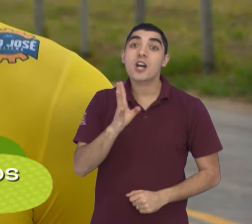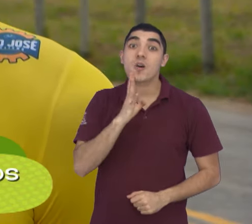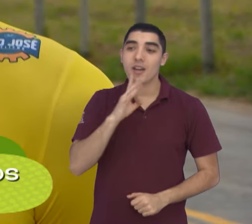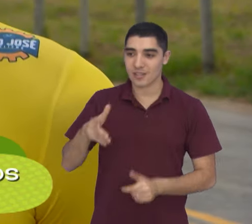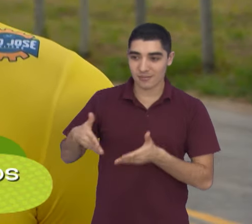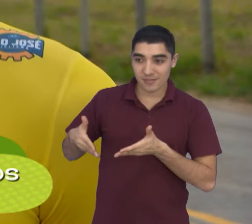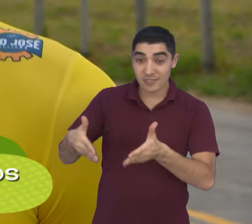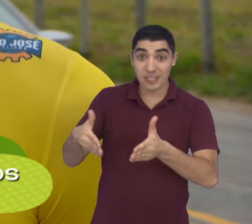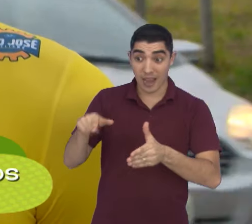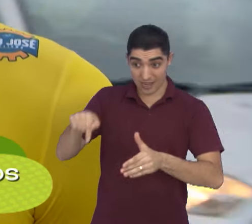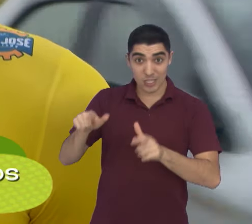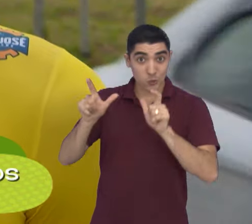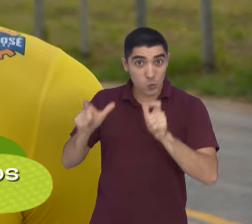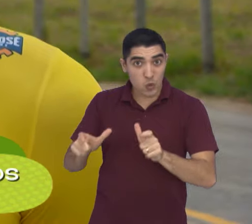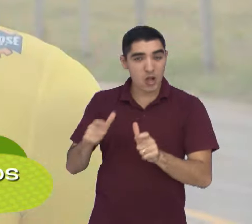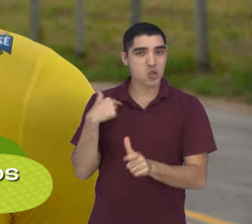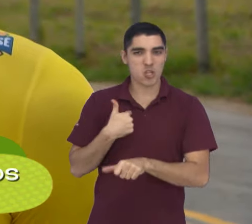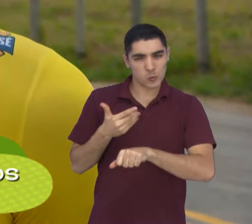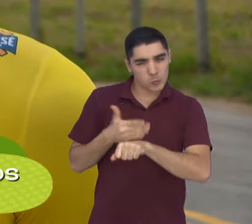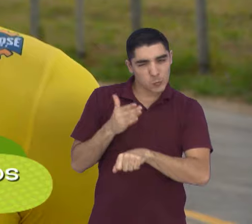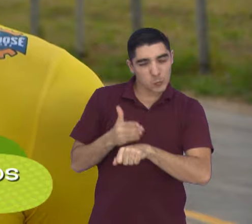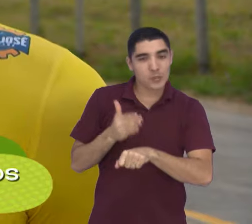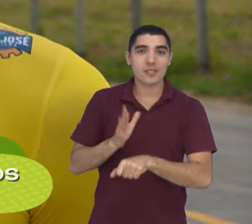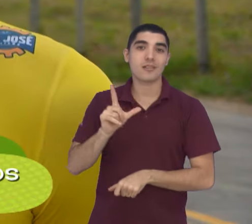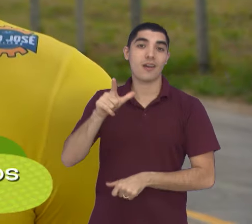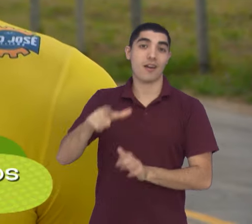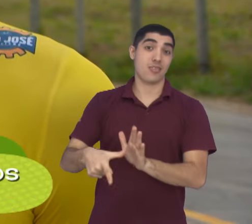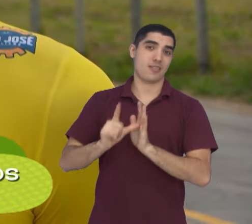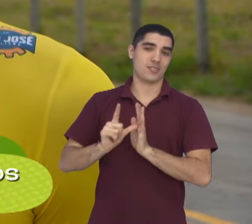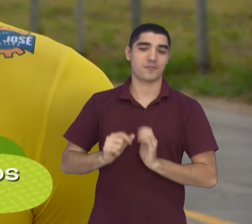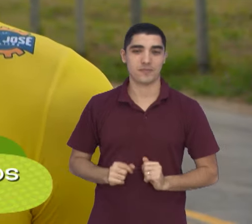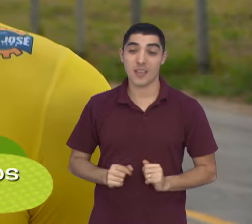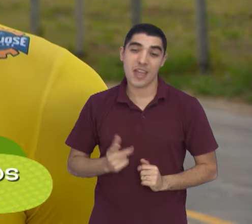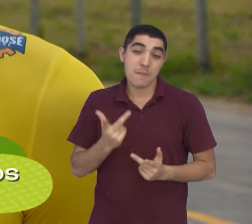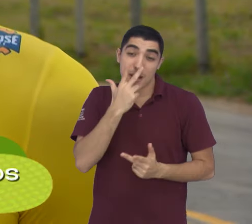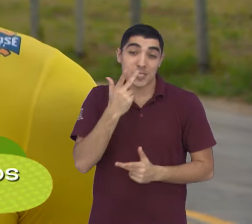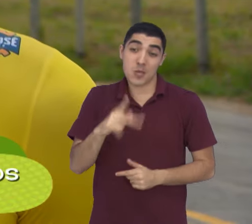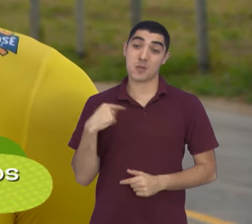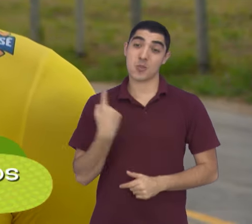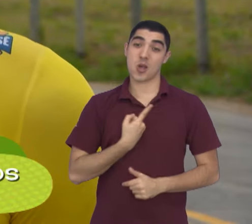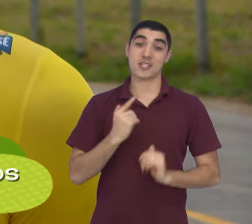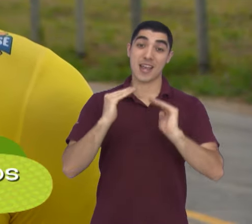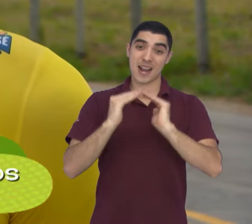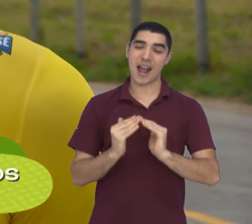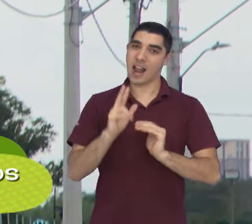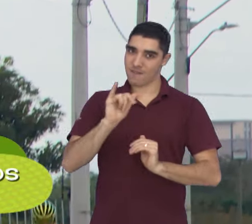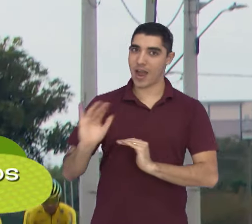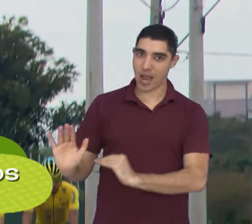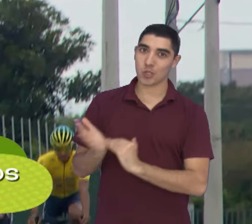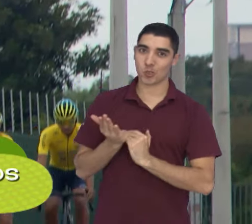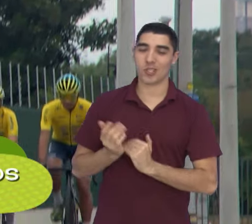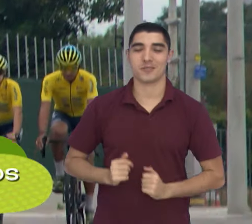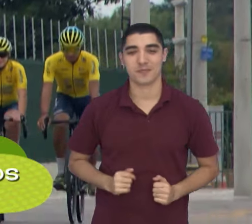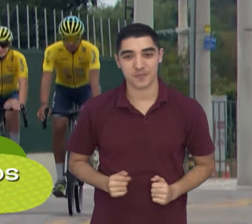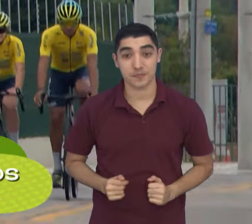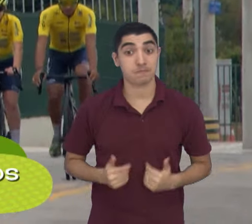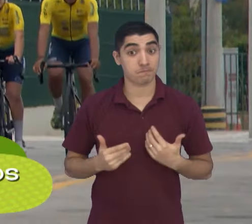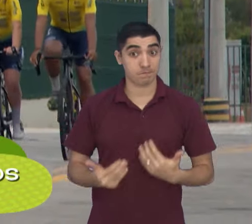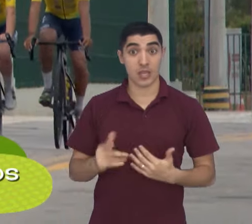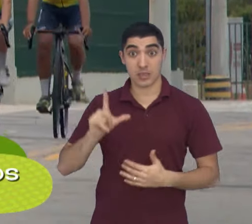os treinamentos, vão ser disputadas essa prova. A gente vai ser quintal de casa, então é uma coisa que eu acho que vai favorecer muito a nossa equipe. E ao final